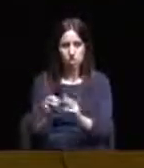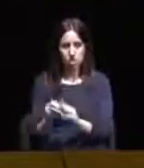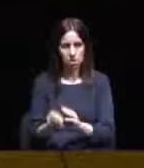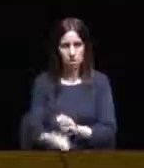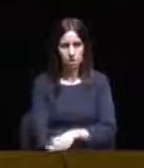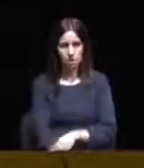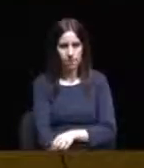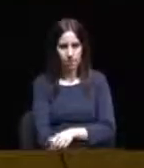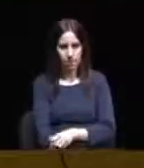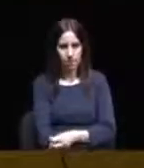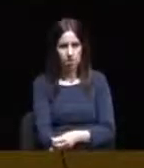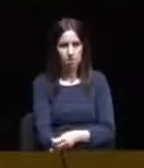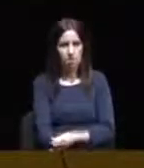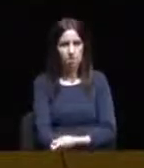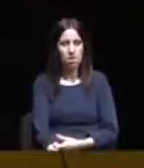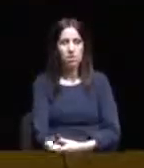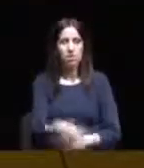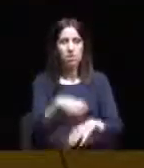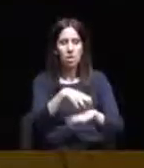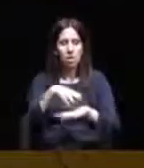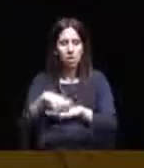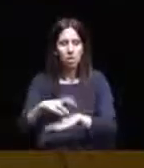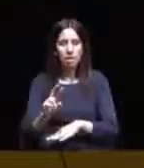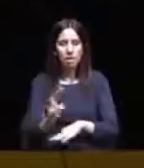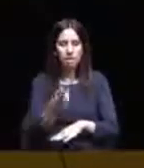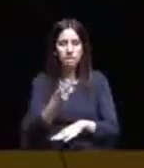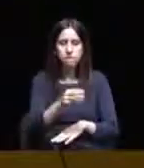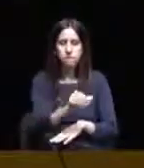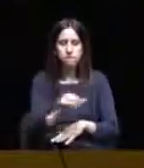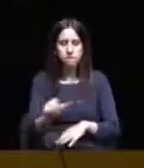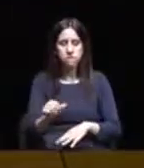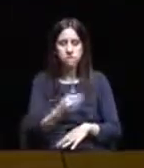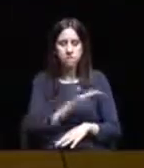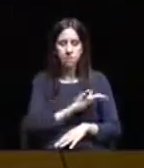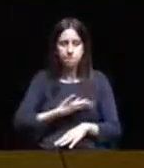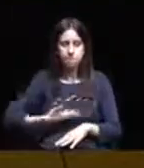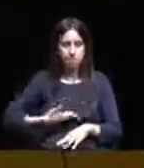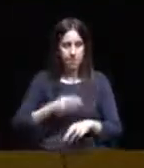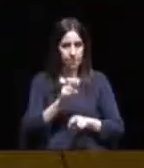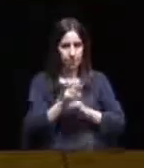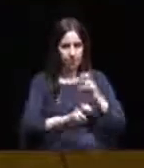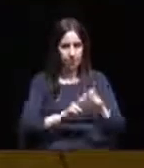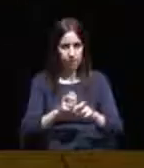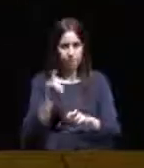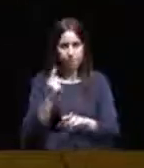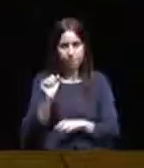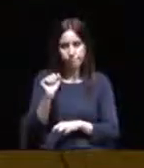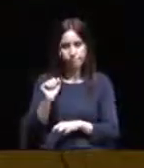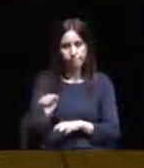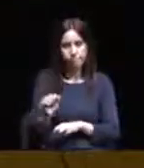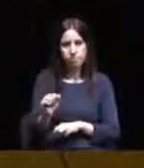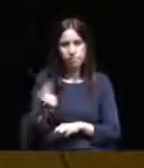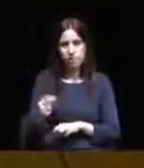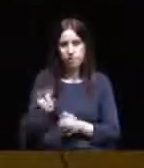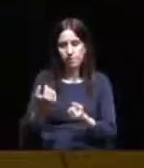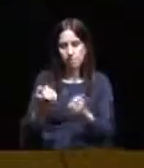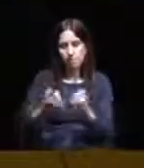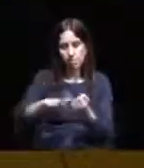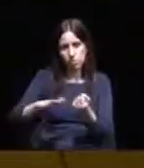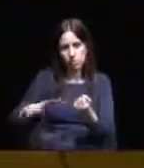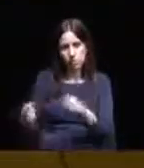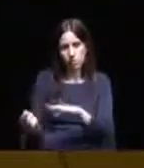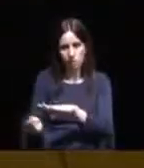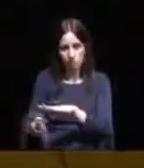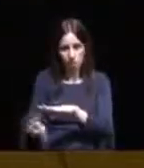totalidade. Os 2 lotes localizam-se nos terrenos da antiga Feira Popular, assim como uma das parcelas destinada a um parque de